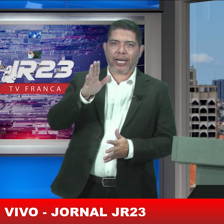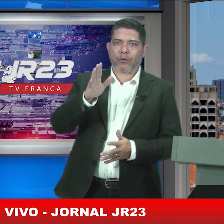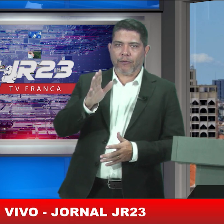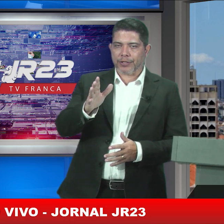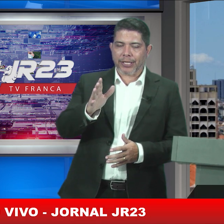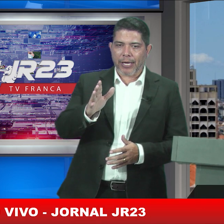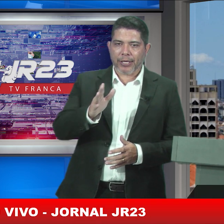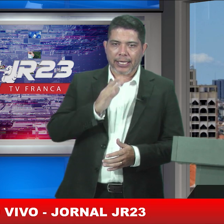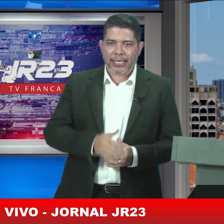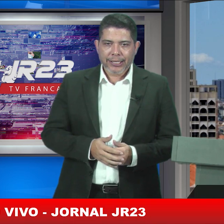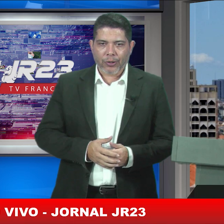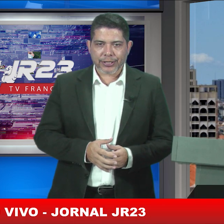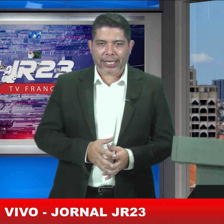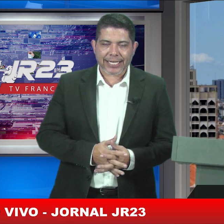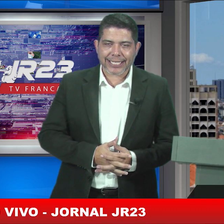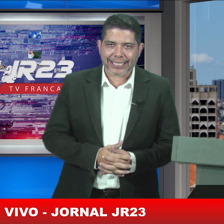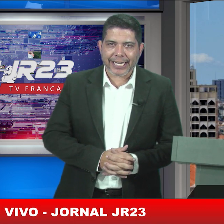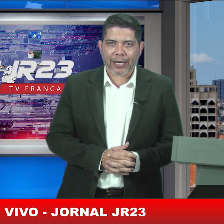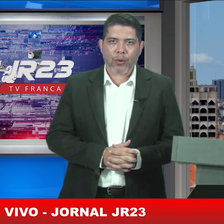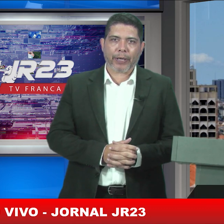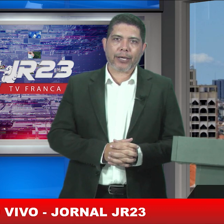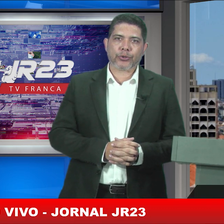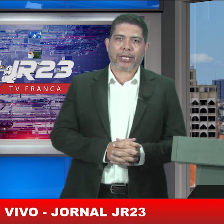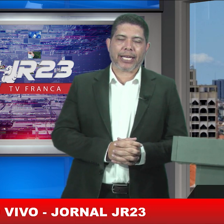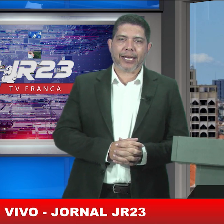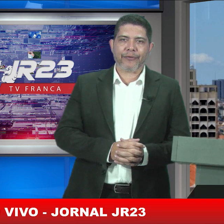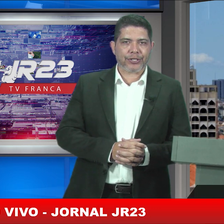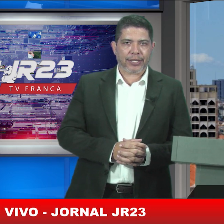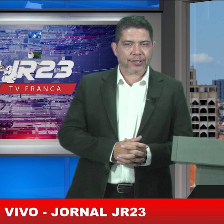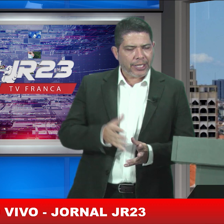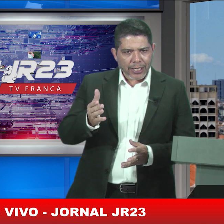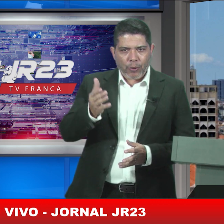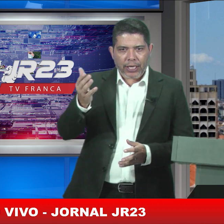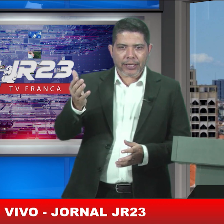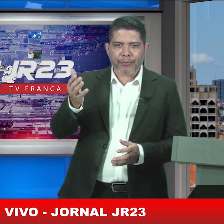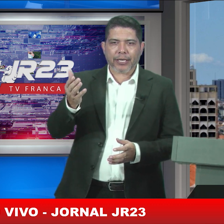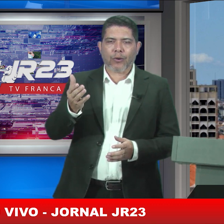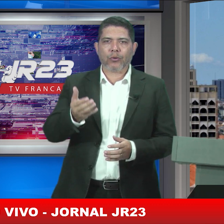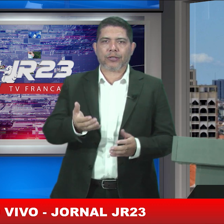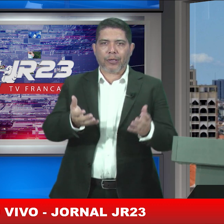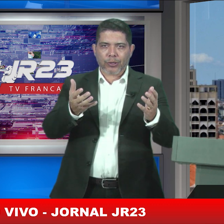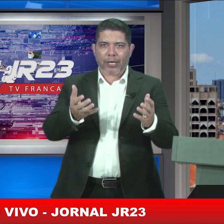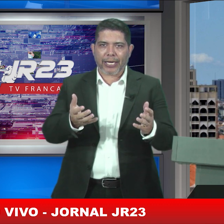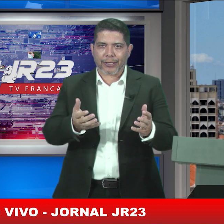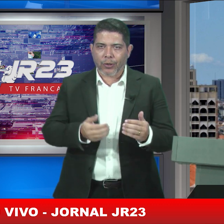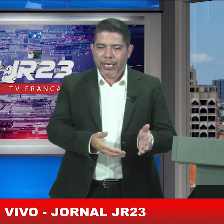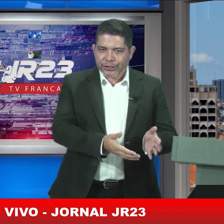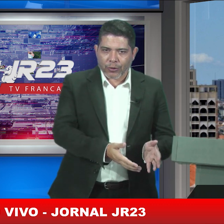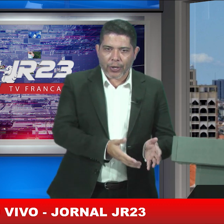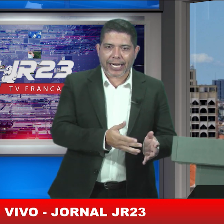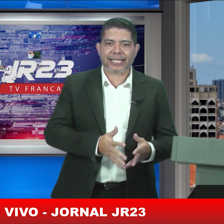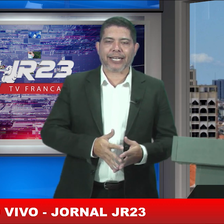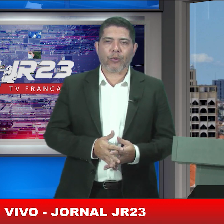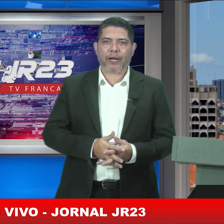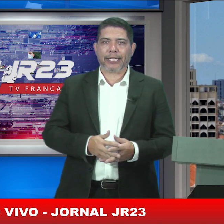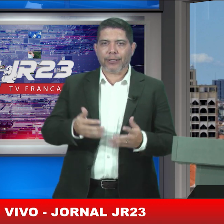Eu quero falar com você, minha amiga dona de casa, que está aí acompanhando o JR23, e porque também não, o nosso amigo trabalhador chegou